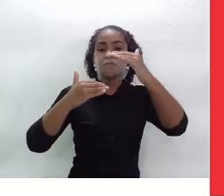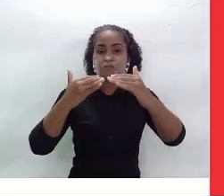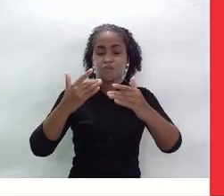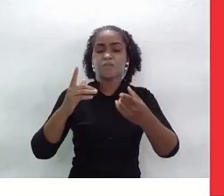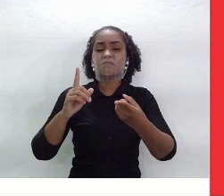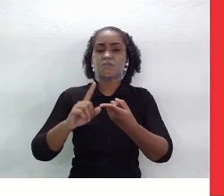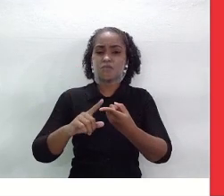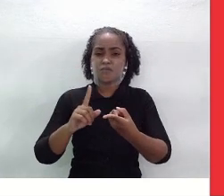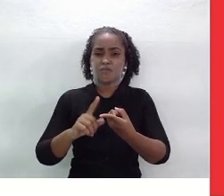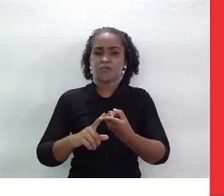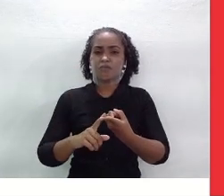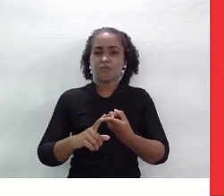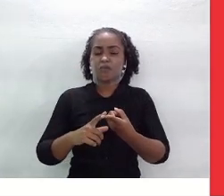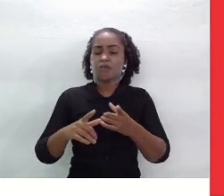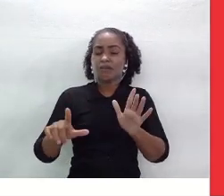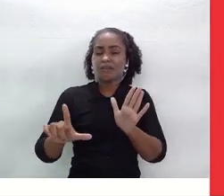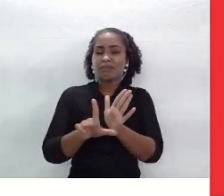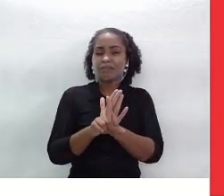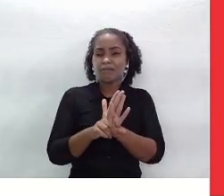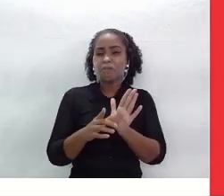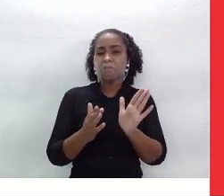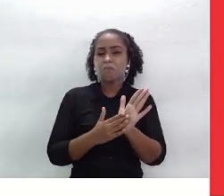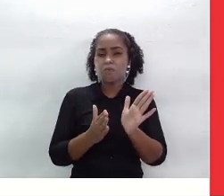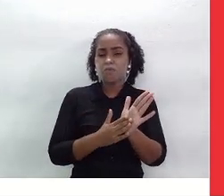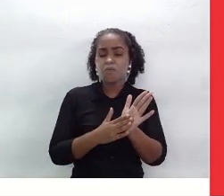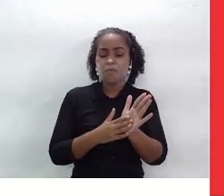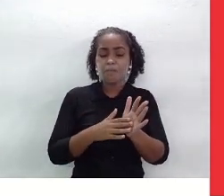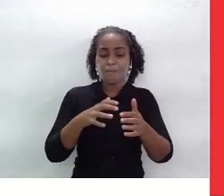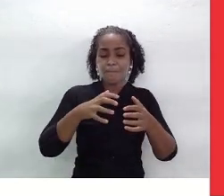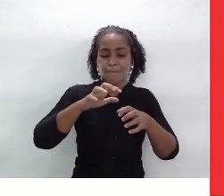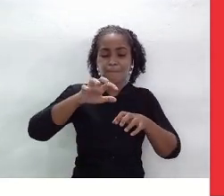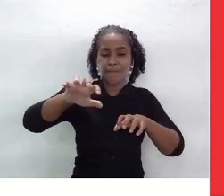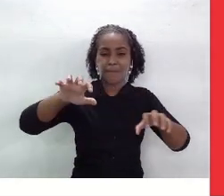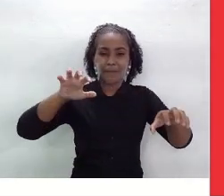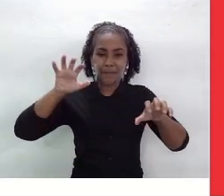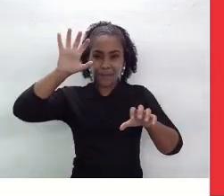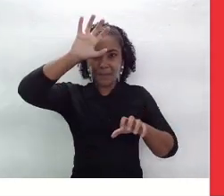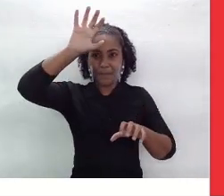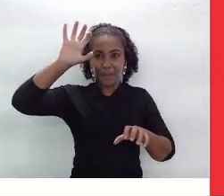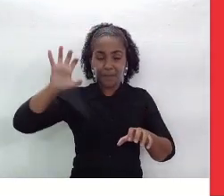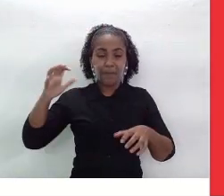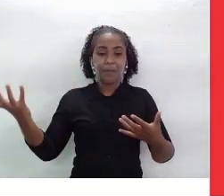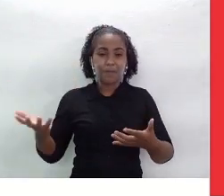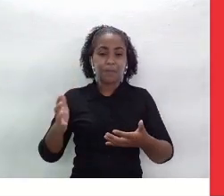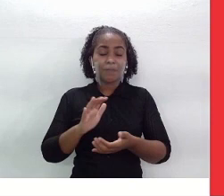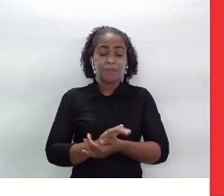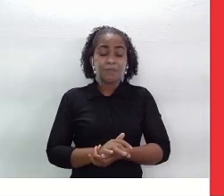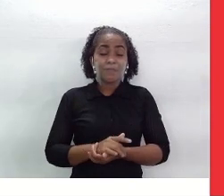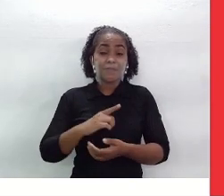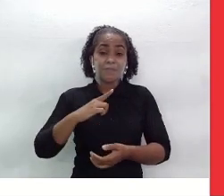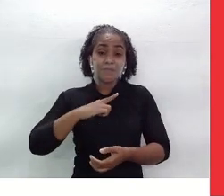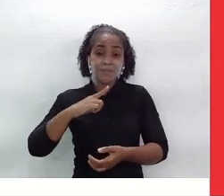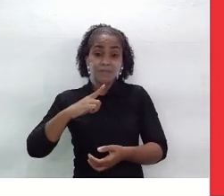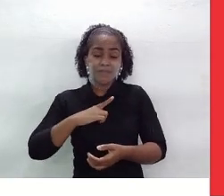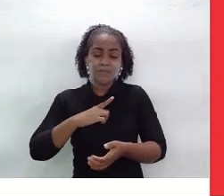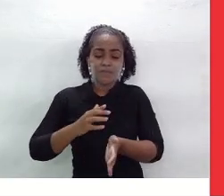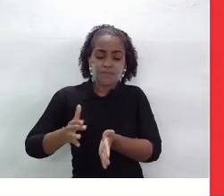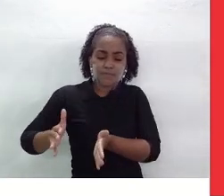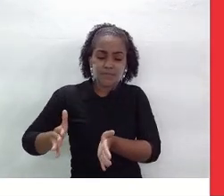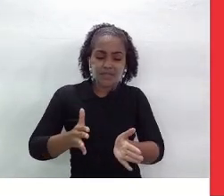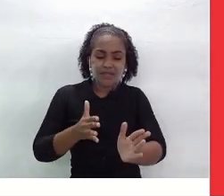tempo postulado para fragmentação. Após isso, seguiram caminhos